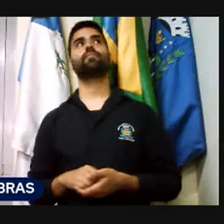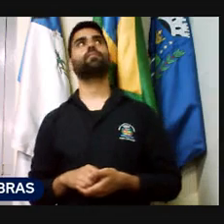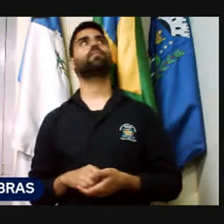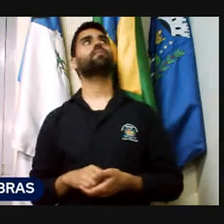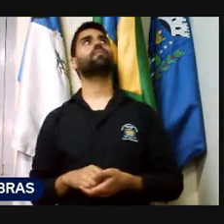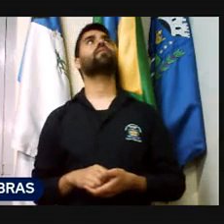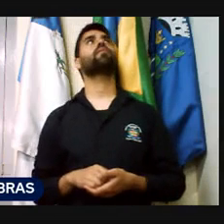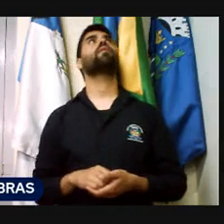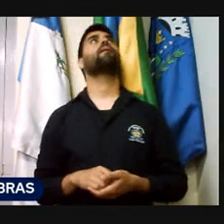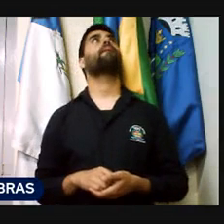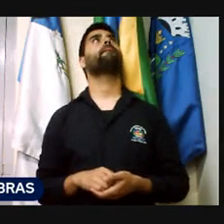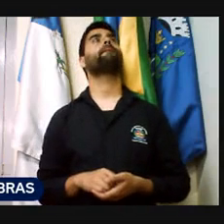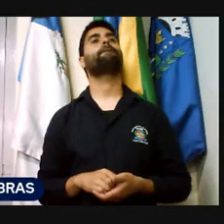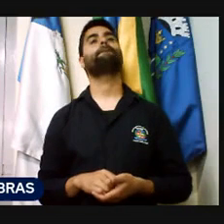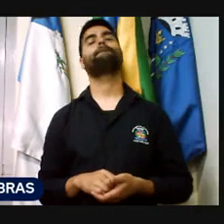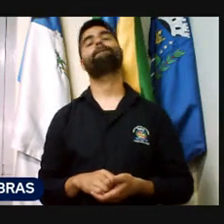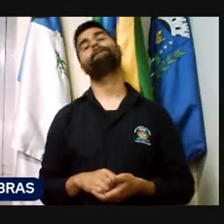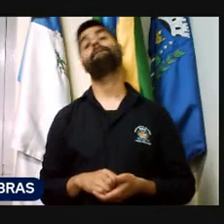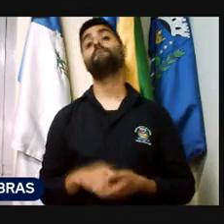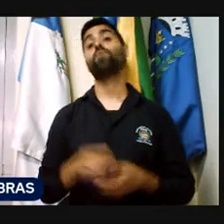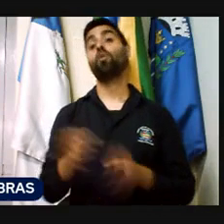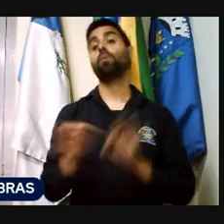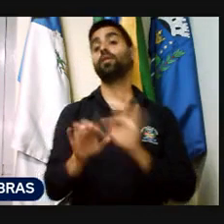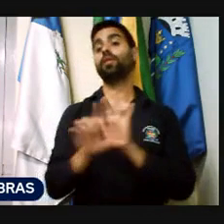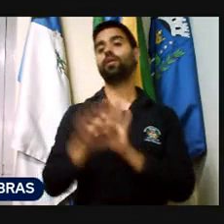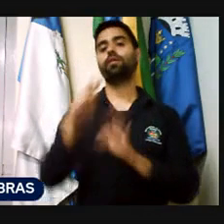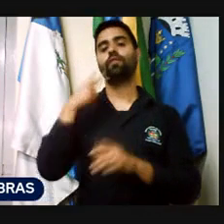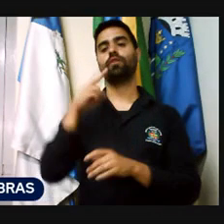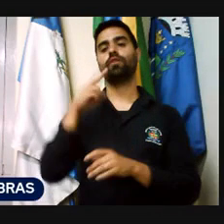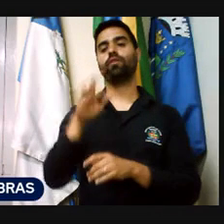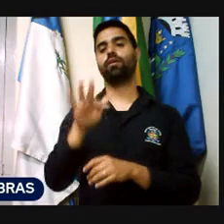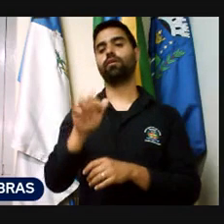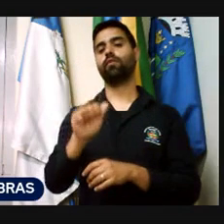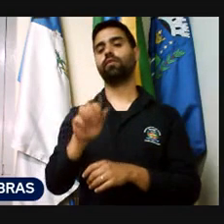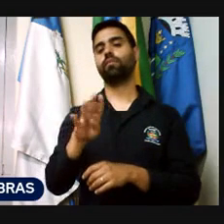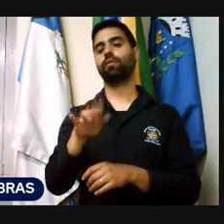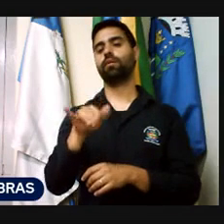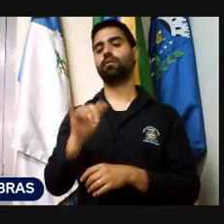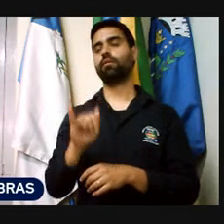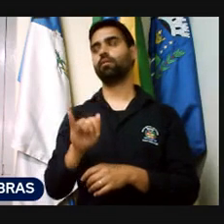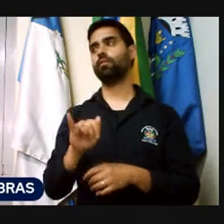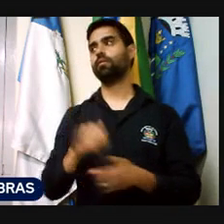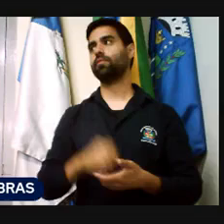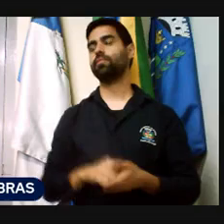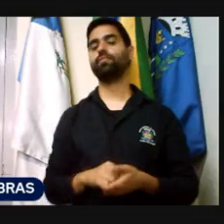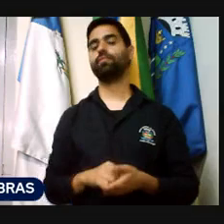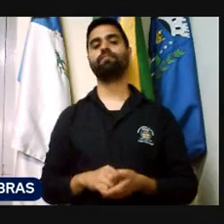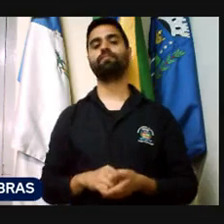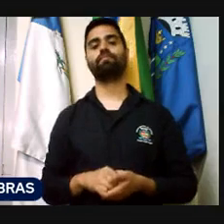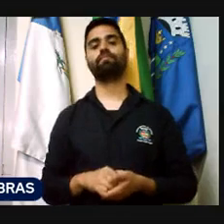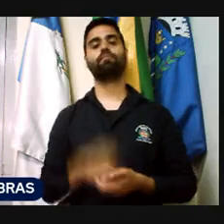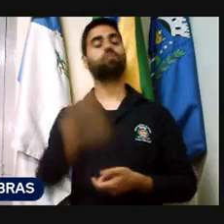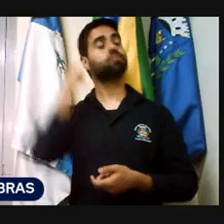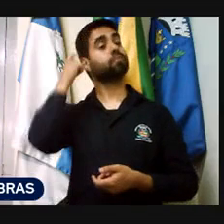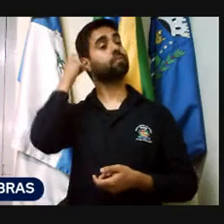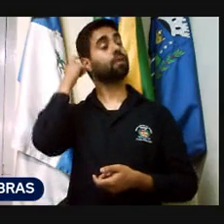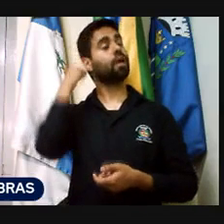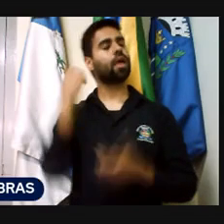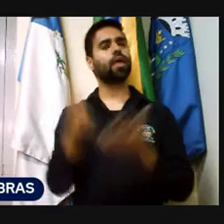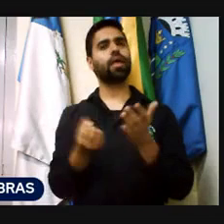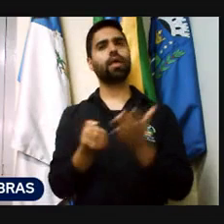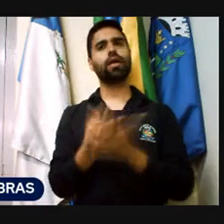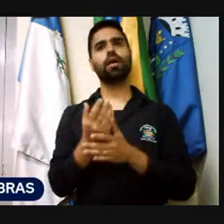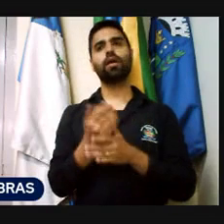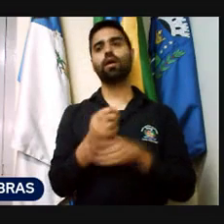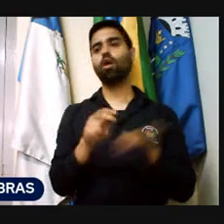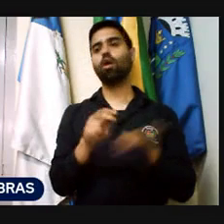Em discussão, projeto de lei da vereadora Fabiane de Vasconcelos, que cria o calendário oficial